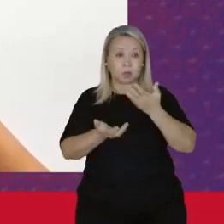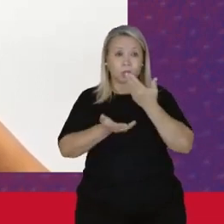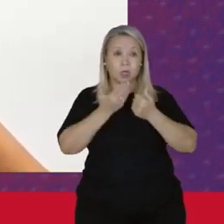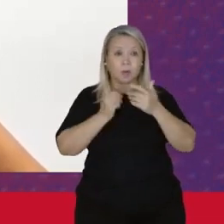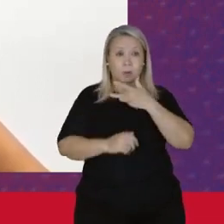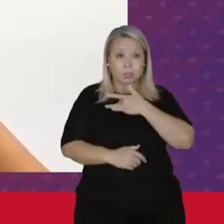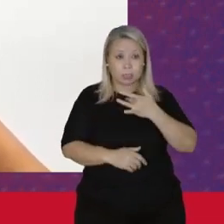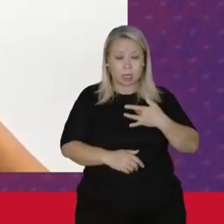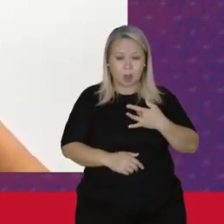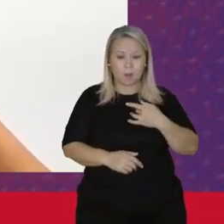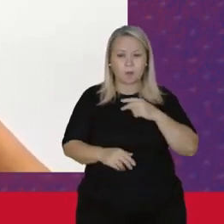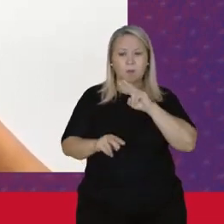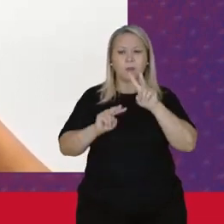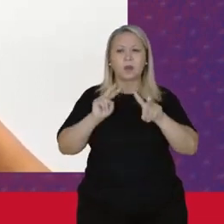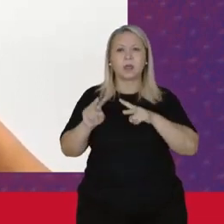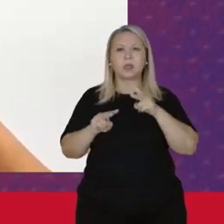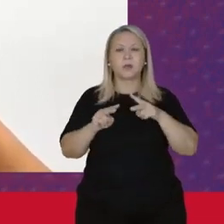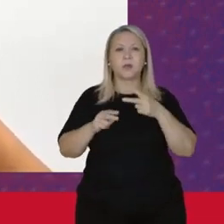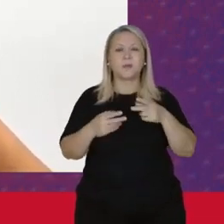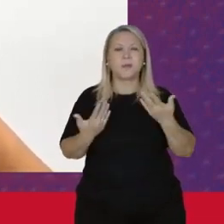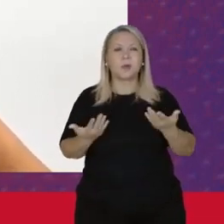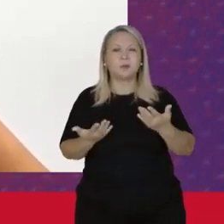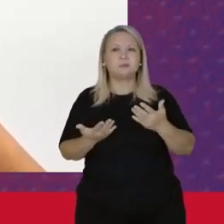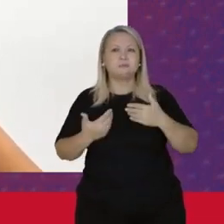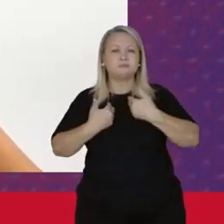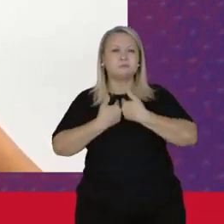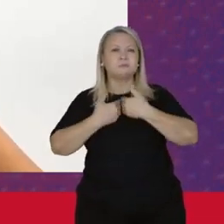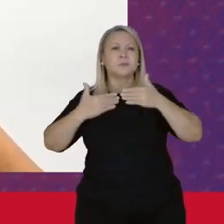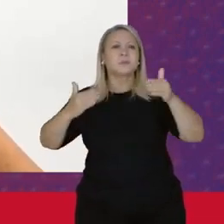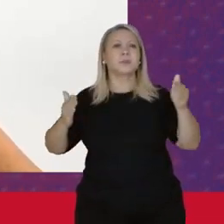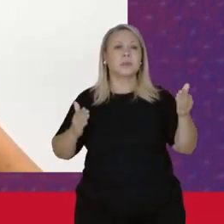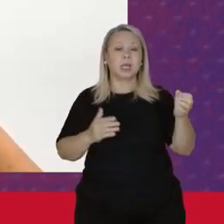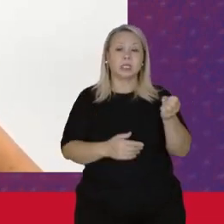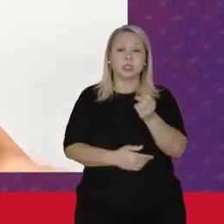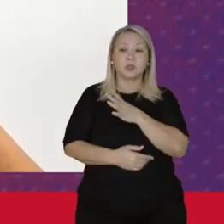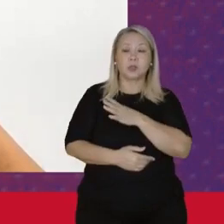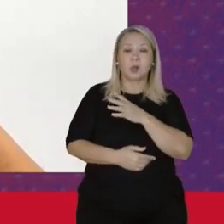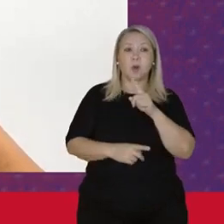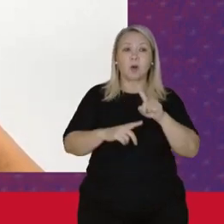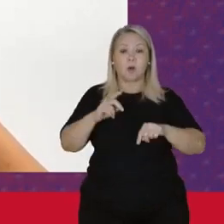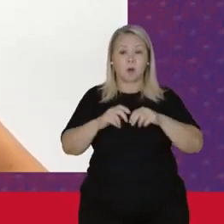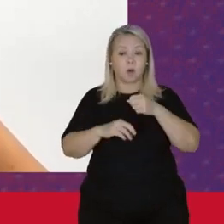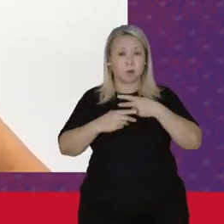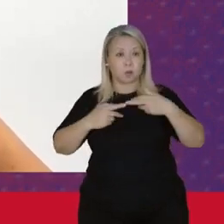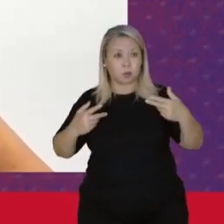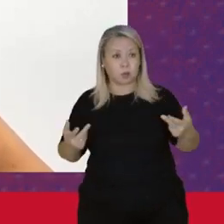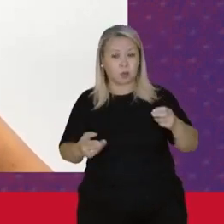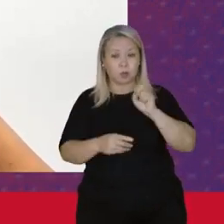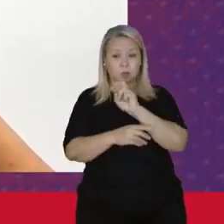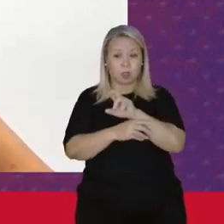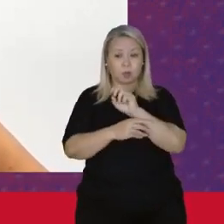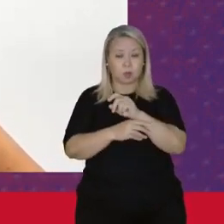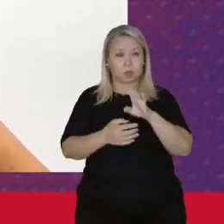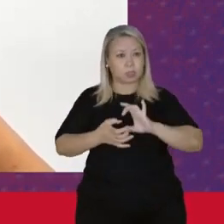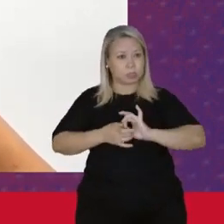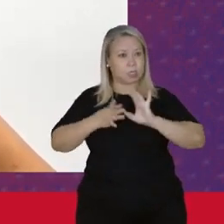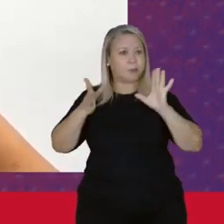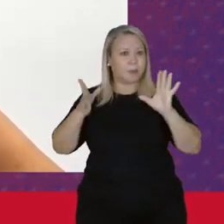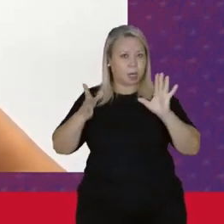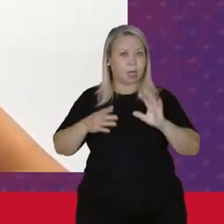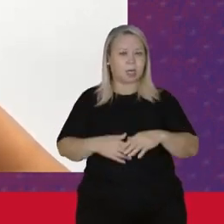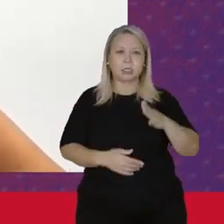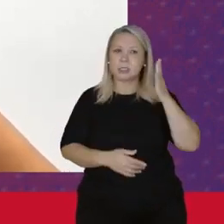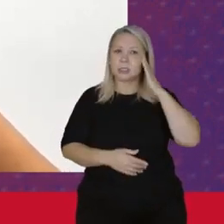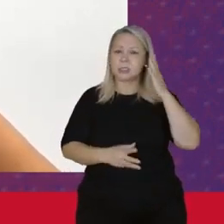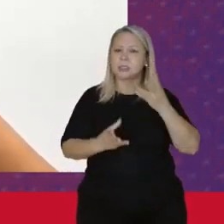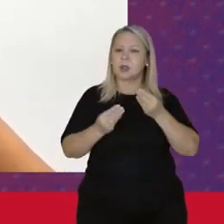A gente viu aí uma porteira aberta de novos produtos, novos agrotóxicos sendo liberados, e a gente sabe muito